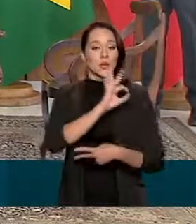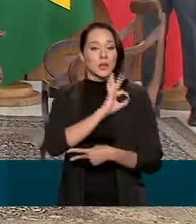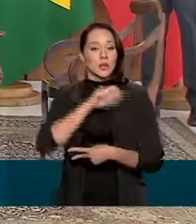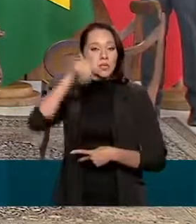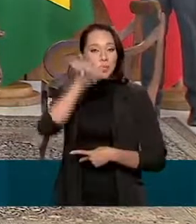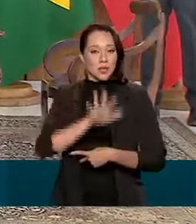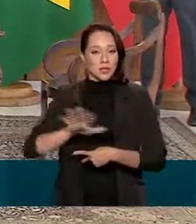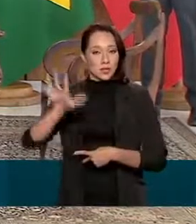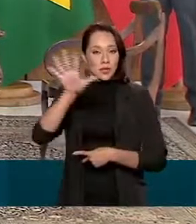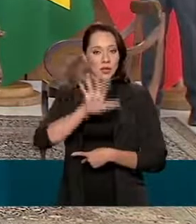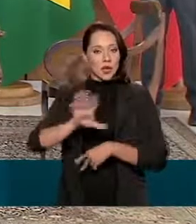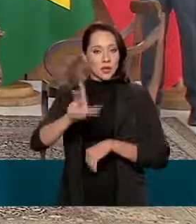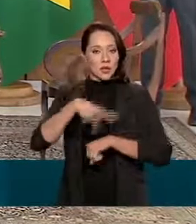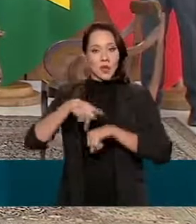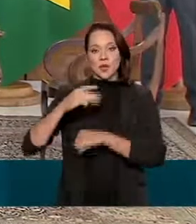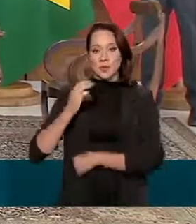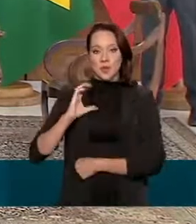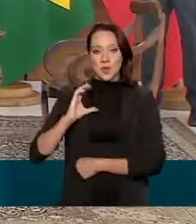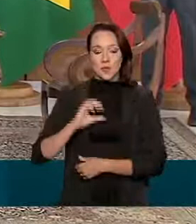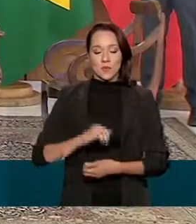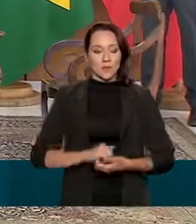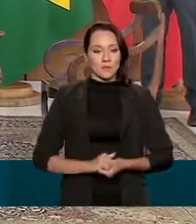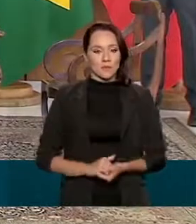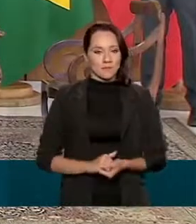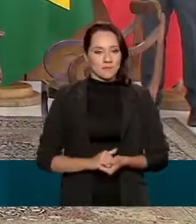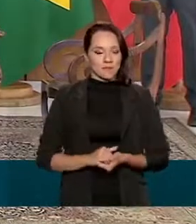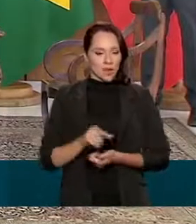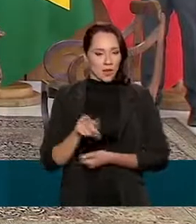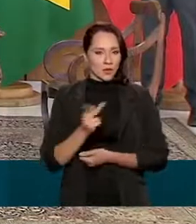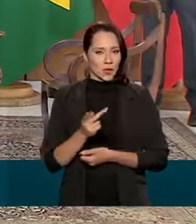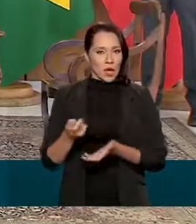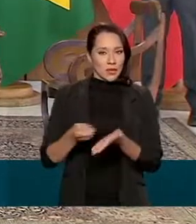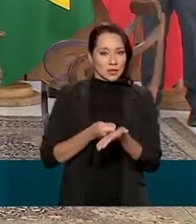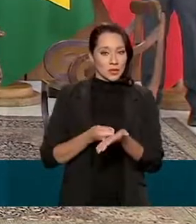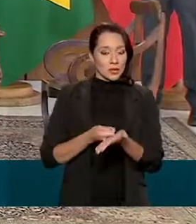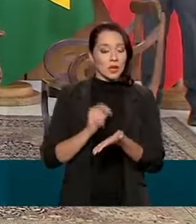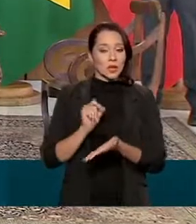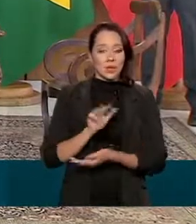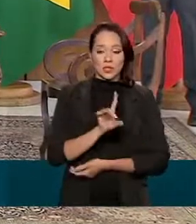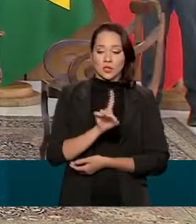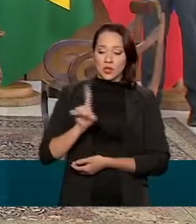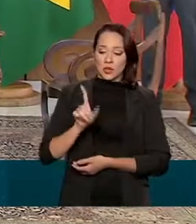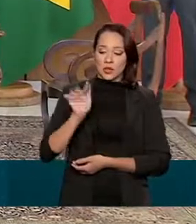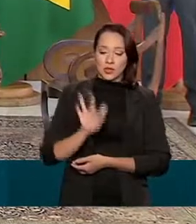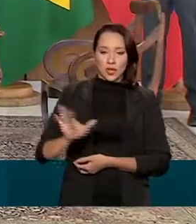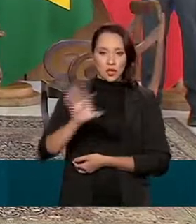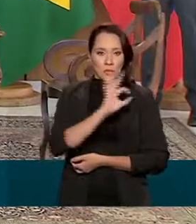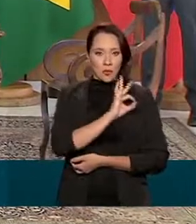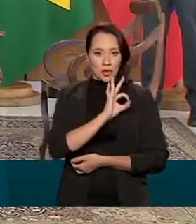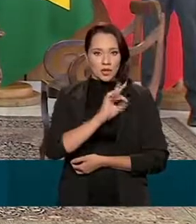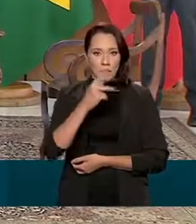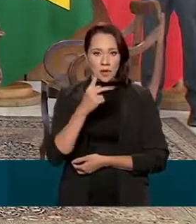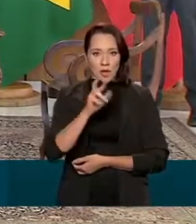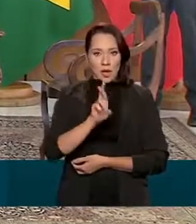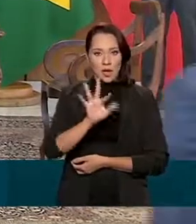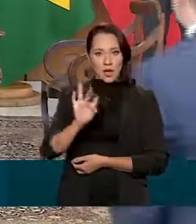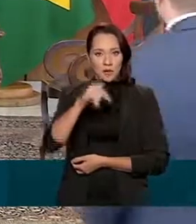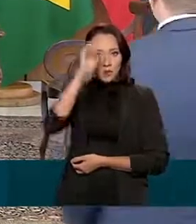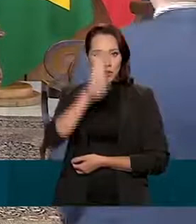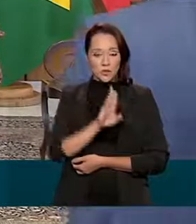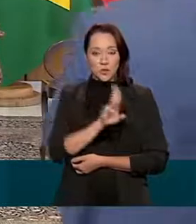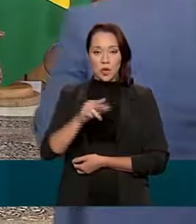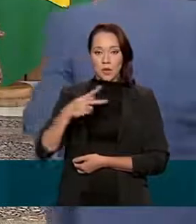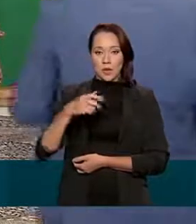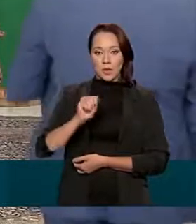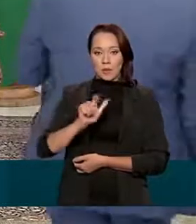polícia Nacional da Colômbia assinam o diretor-geral da polícia federal do Brasil Paulo Gustavo